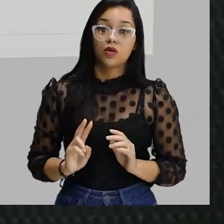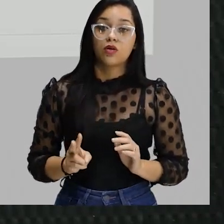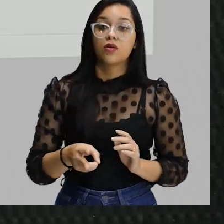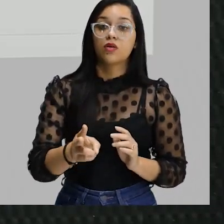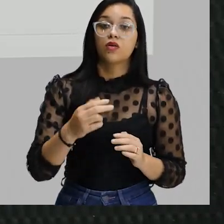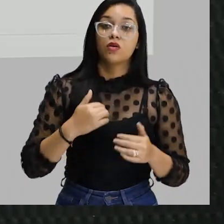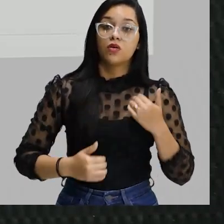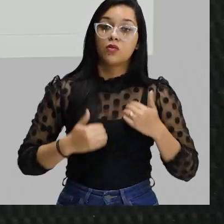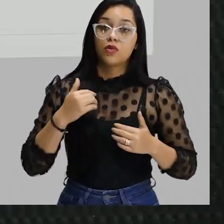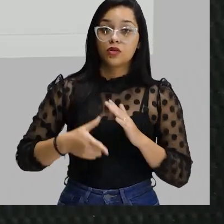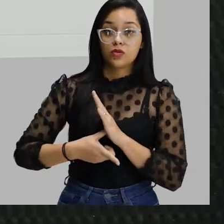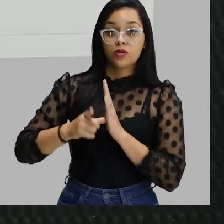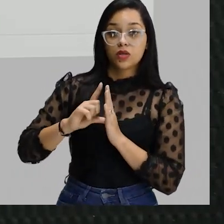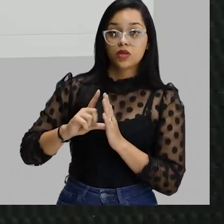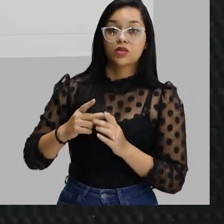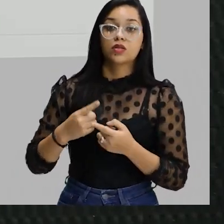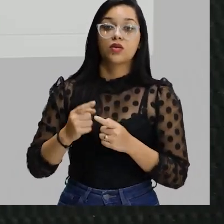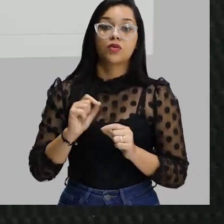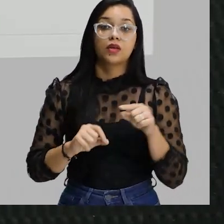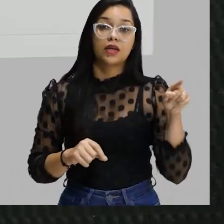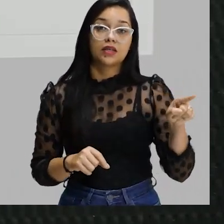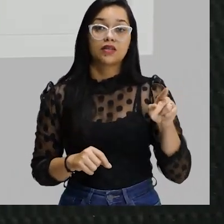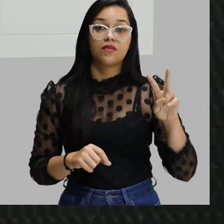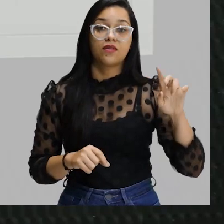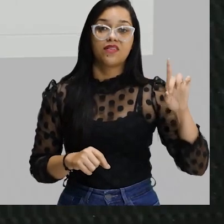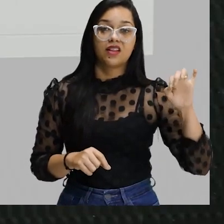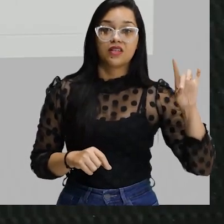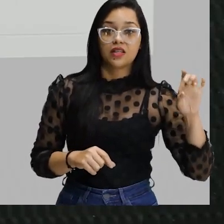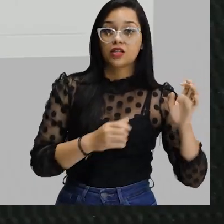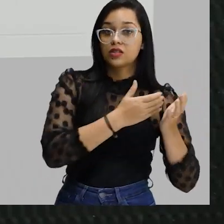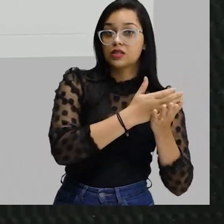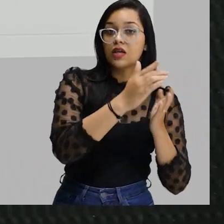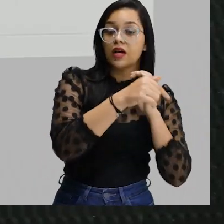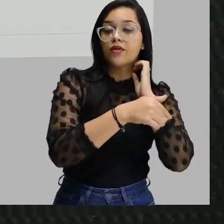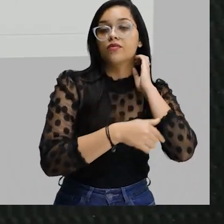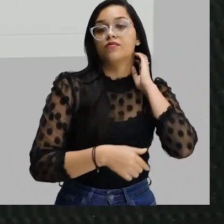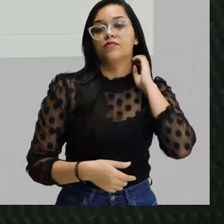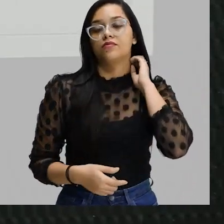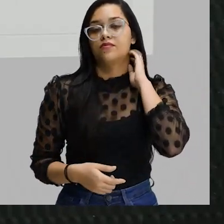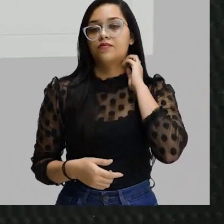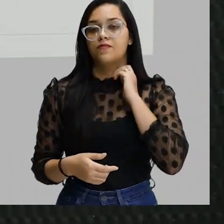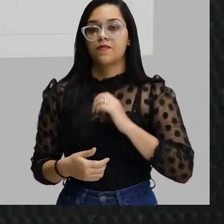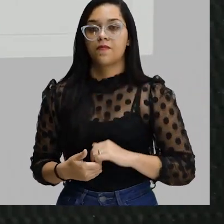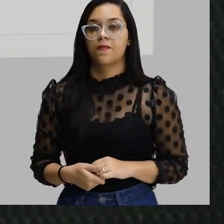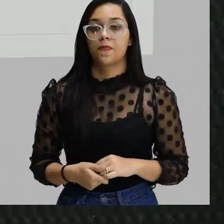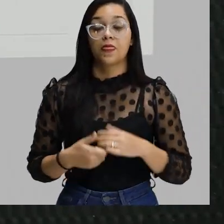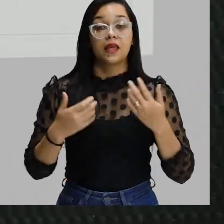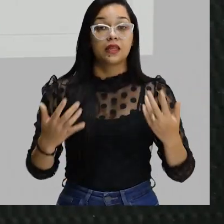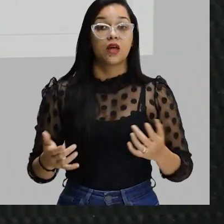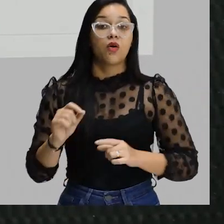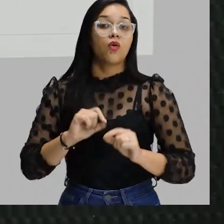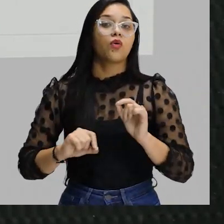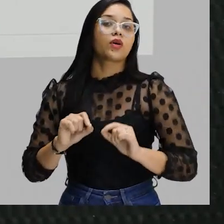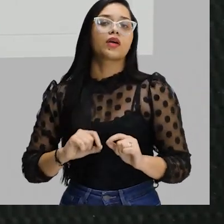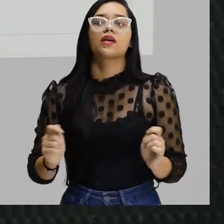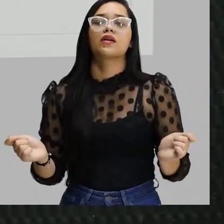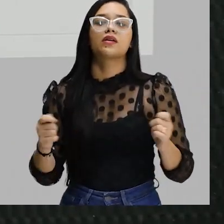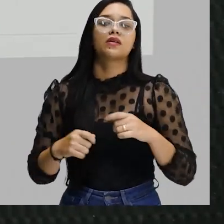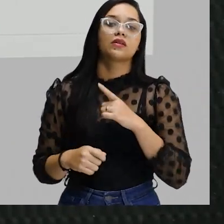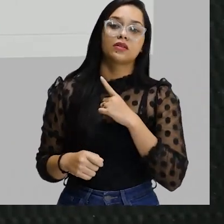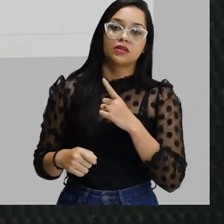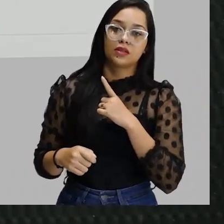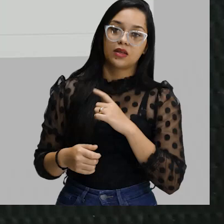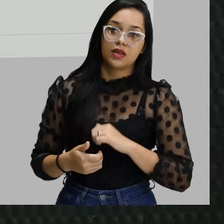continuar no seu movimento anterior, que era com esta velocidade inicial. Certo? E o que é que faz